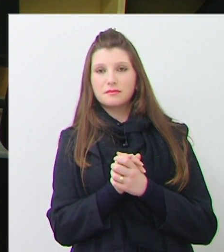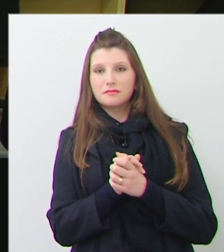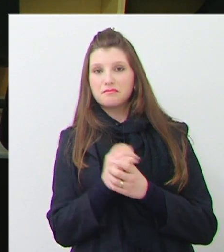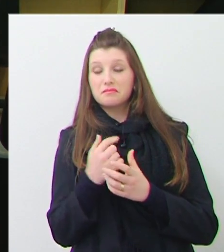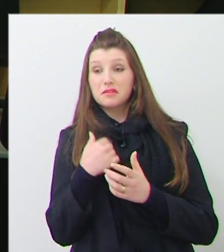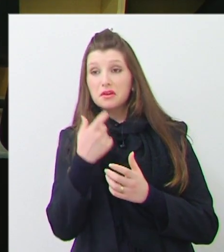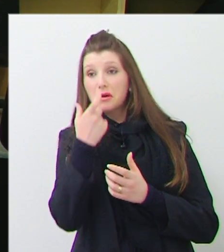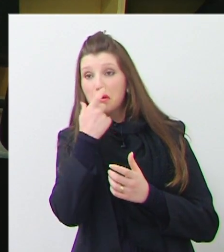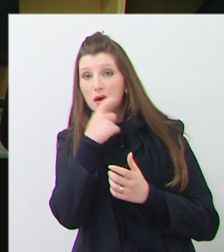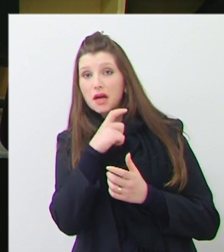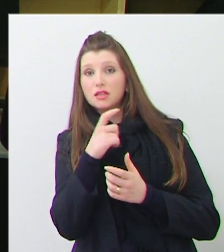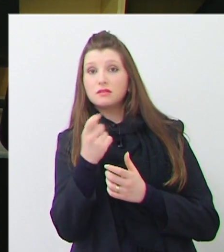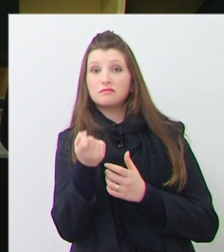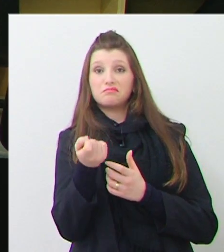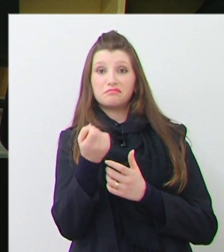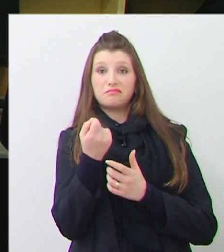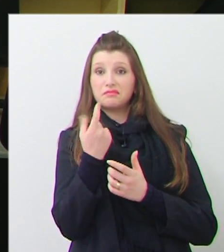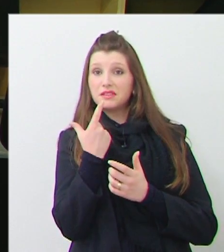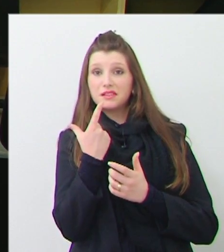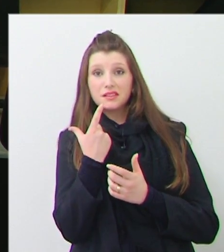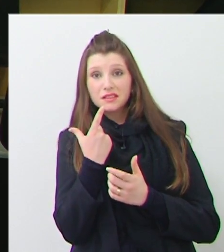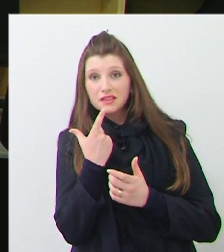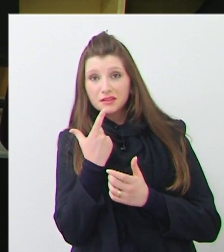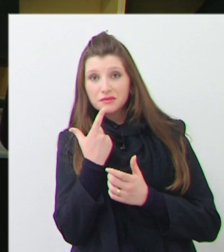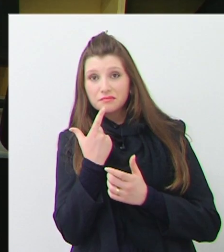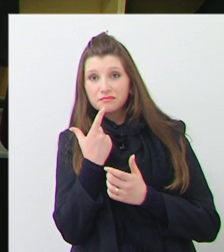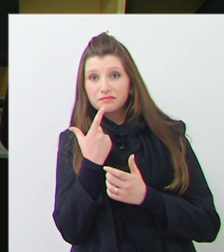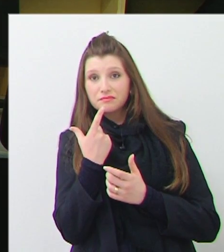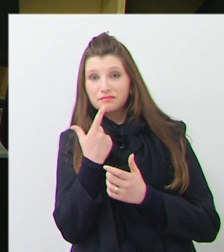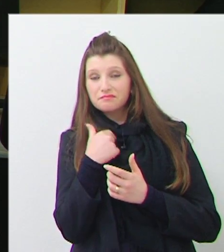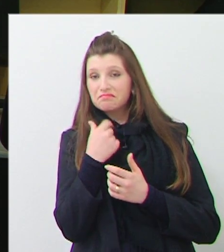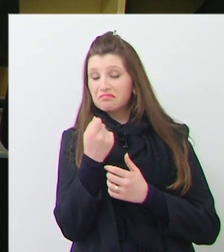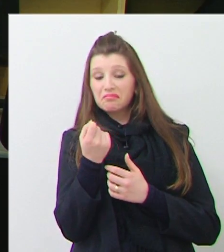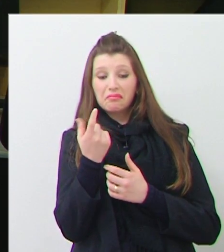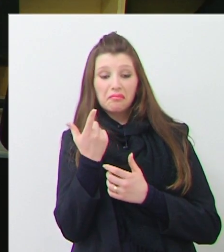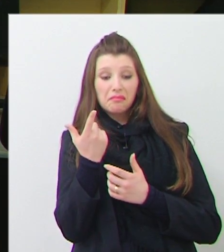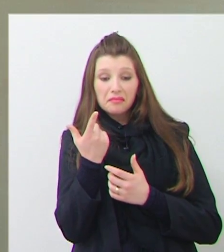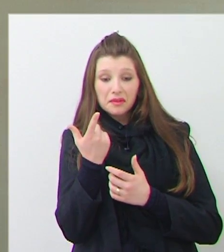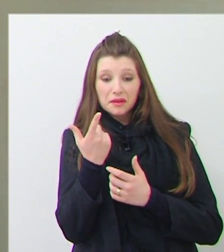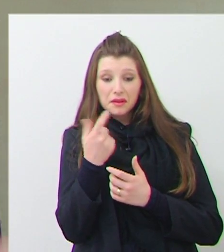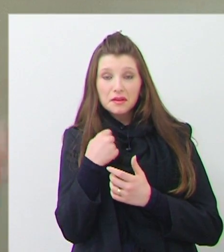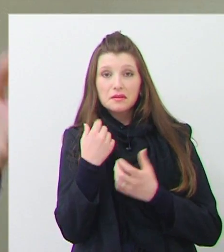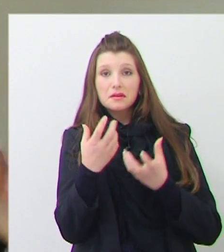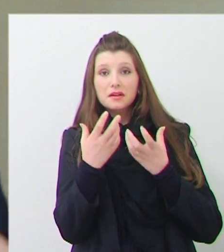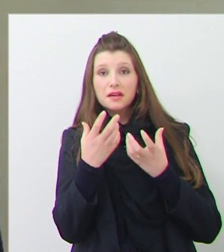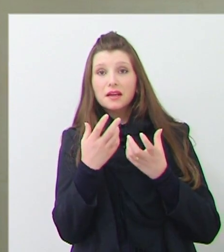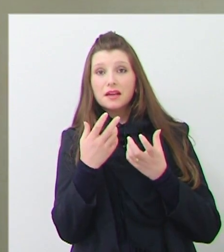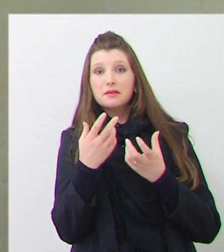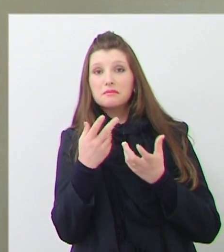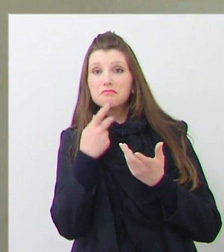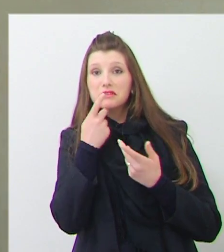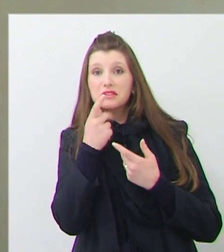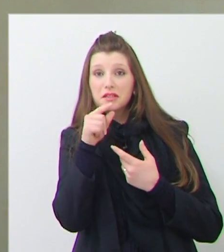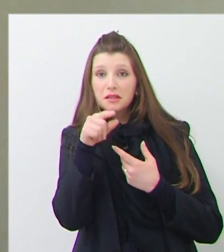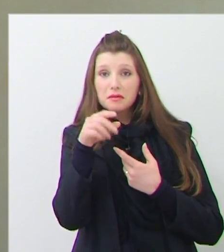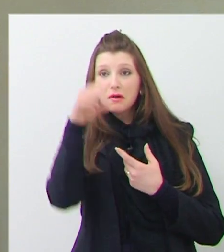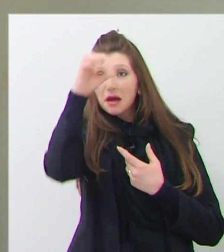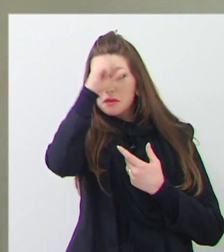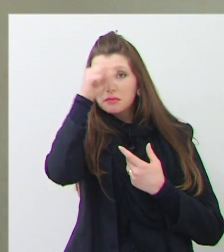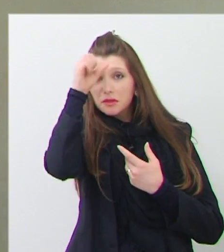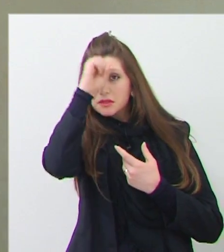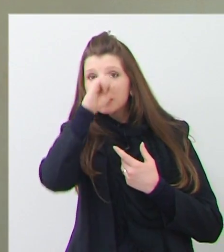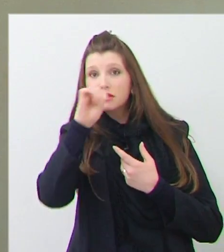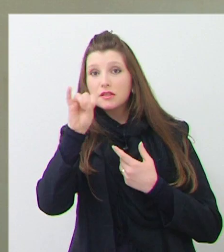muito estranho. Eu quero dizer, vereador Itamar, que eu aprendi muitas coisas com você, com o senhor, com Vossa Excelência, e essa foi uma